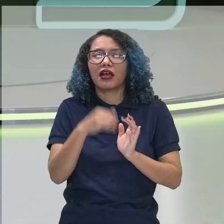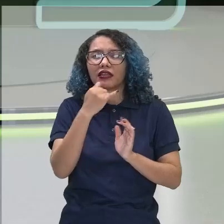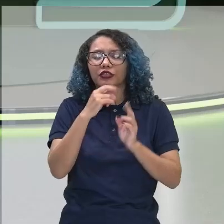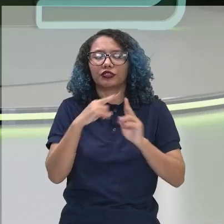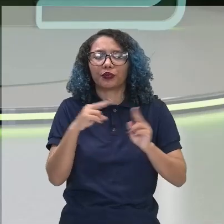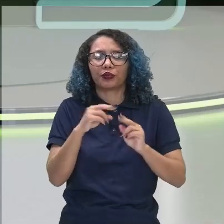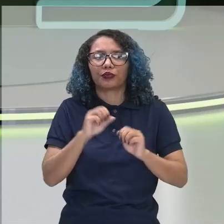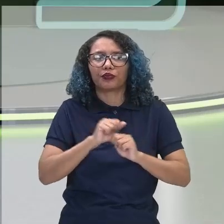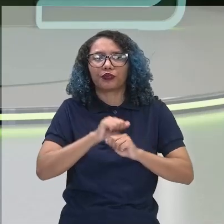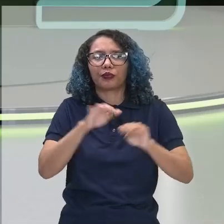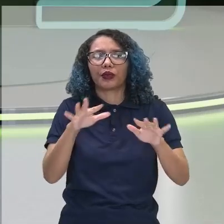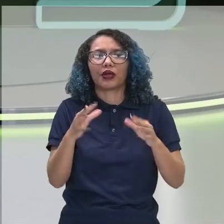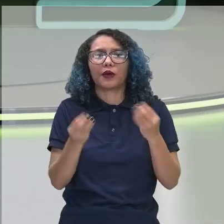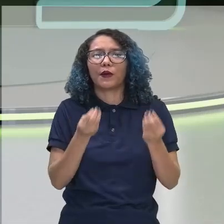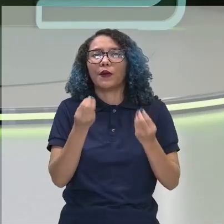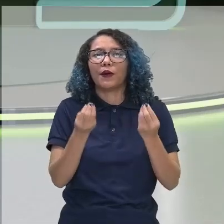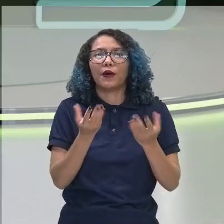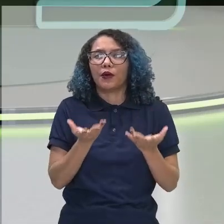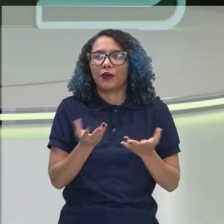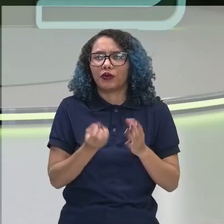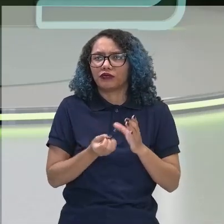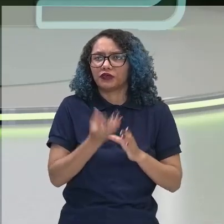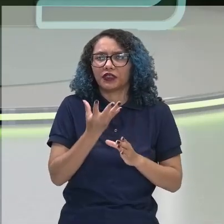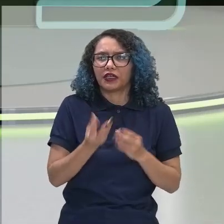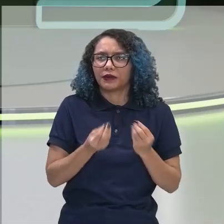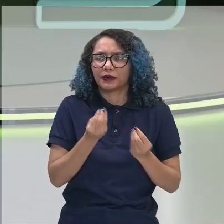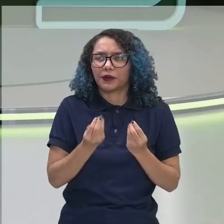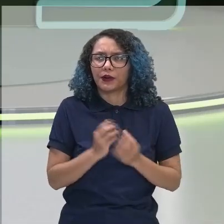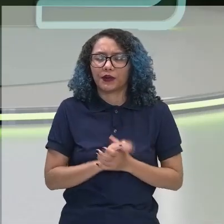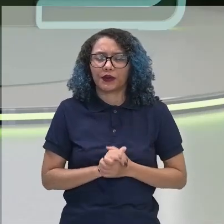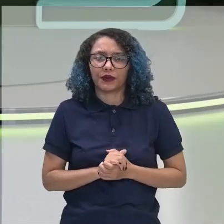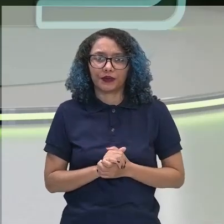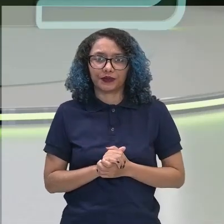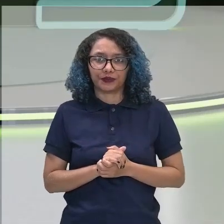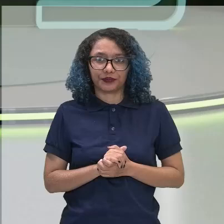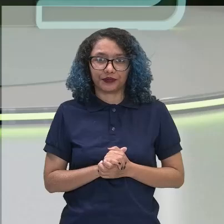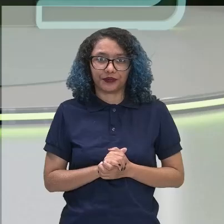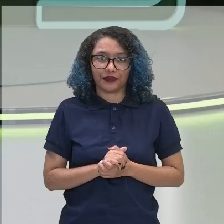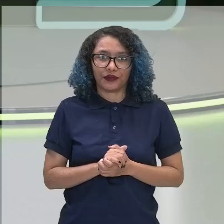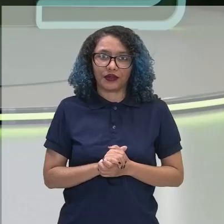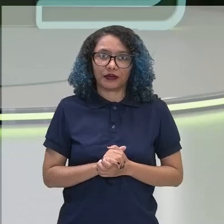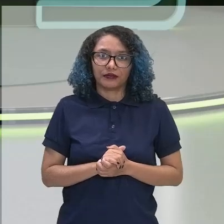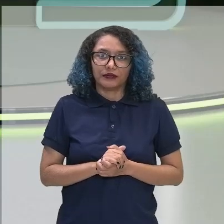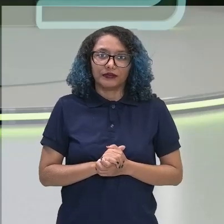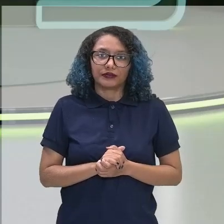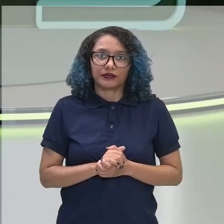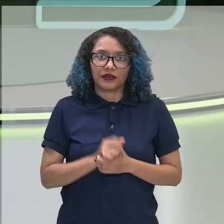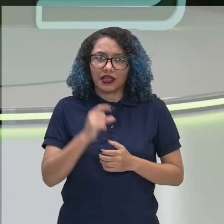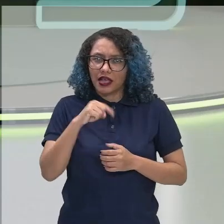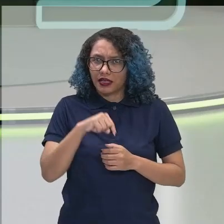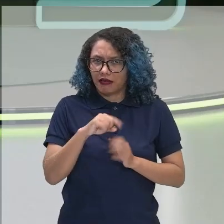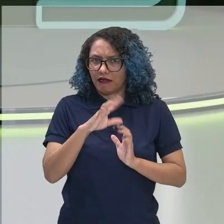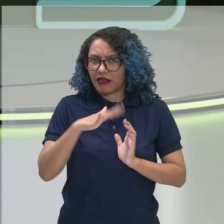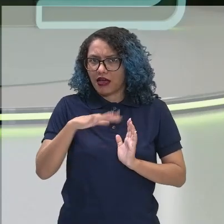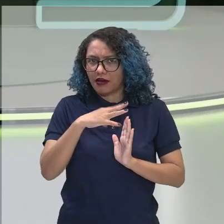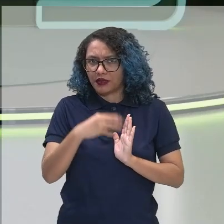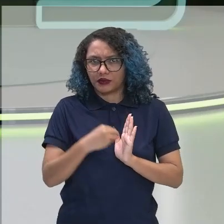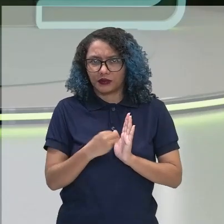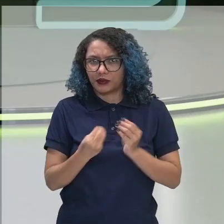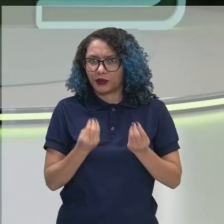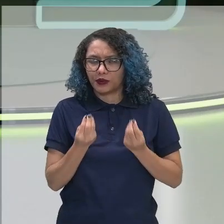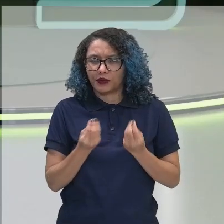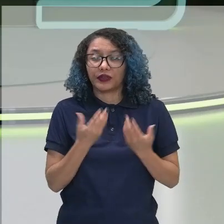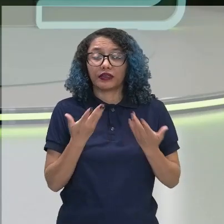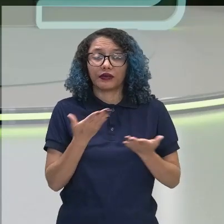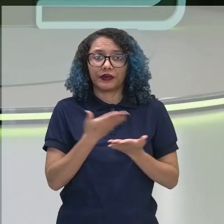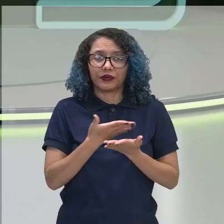funciona essa geração, né, de energia elétrica aqui na nossa região? Bom, e para a gente começar, a gente vai